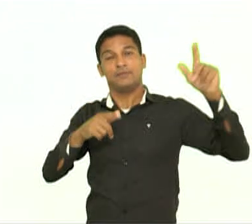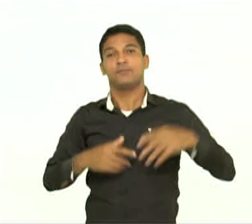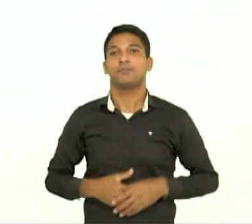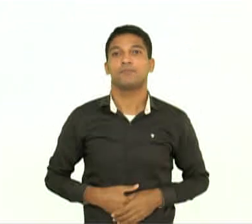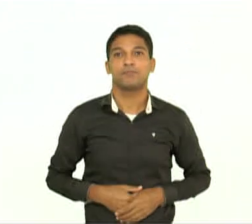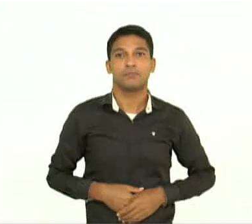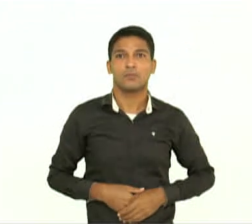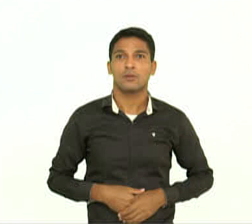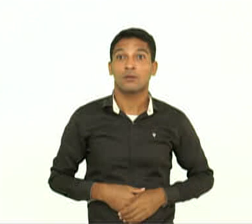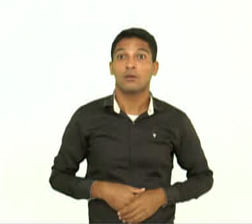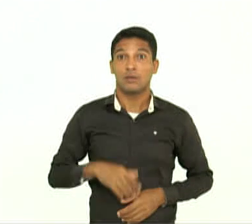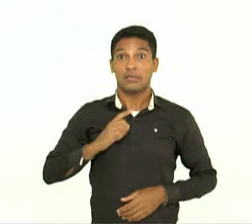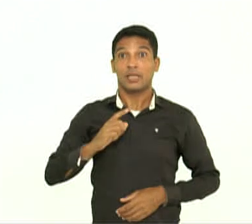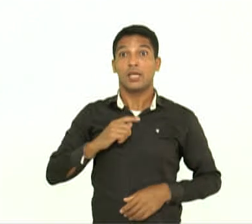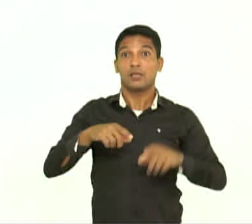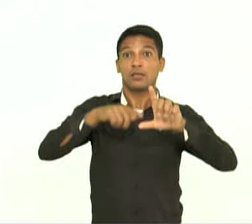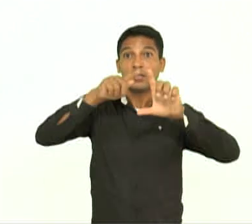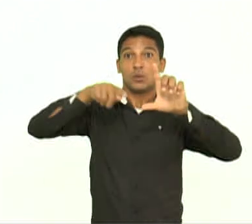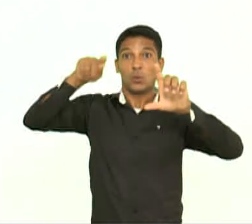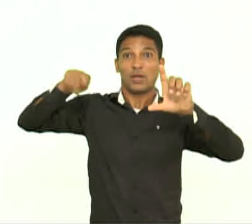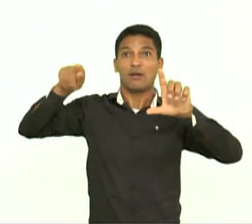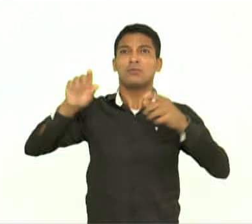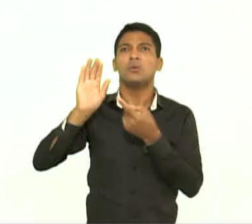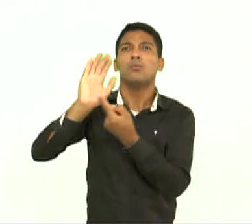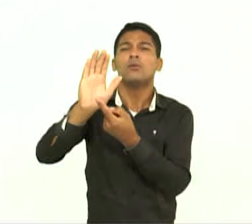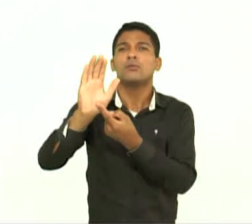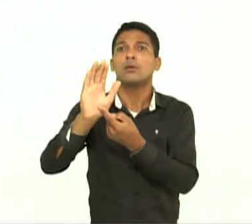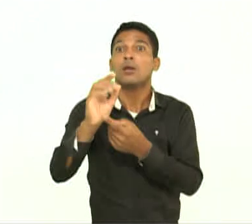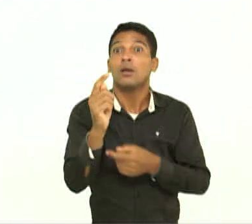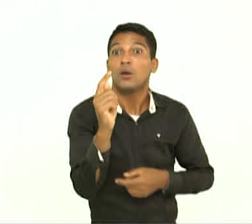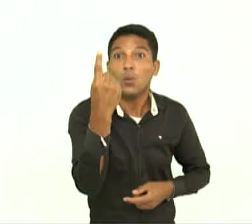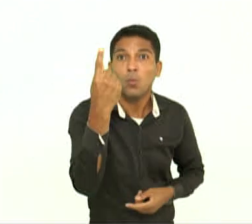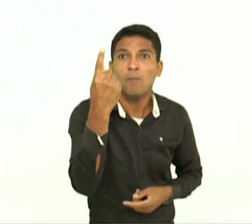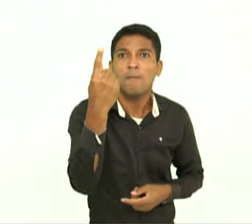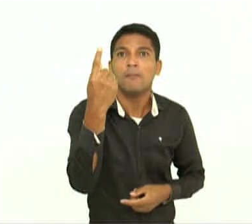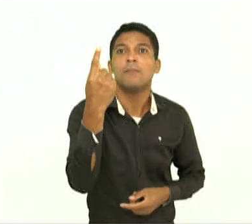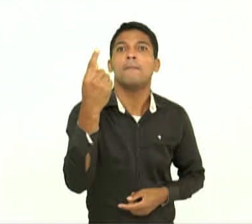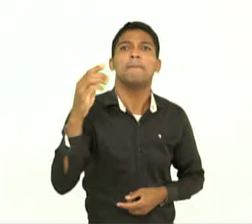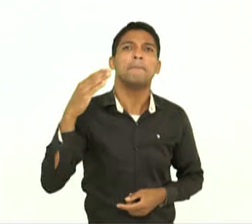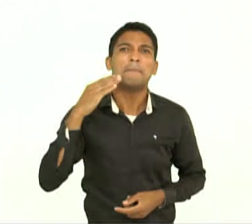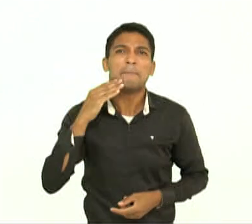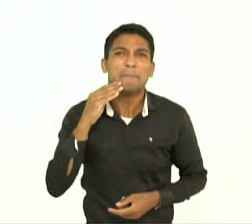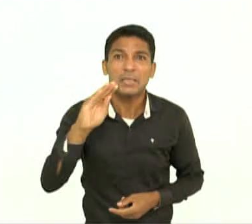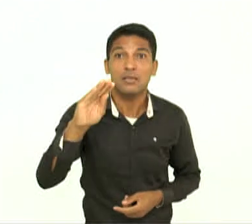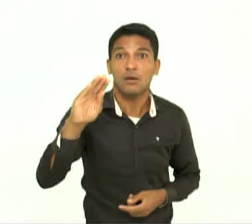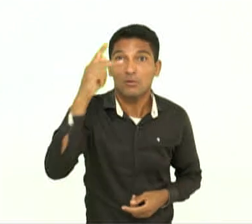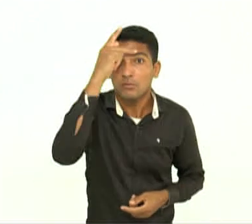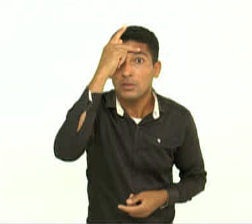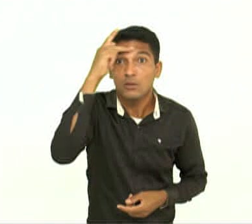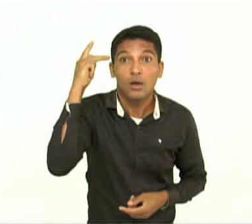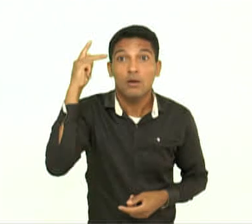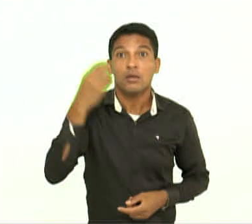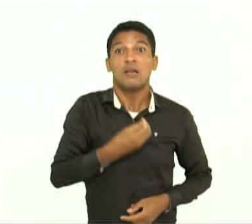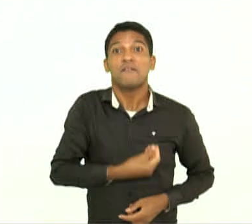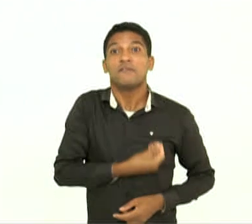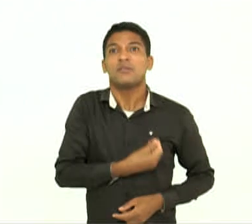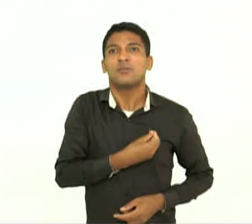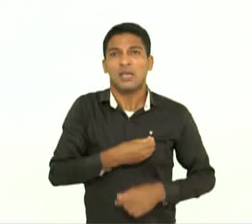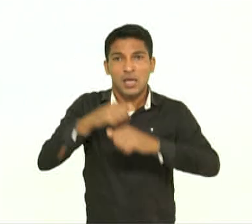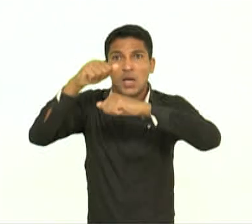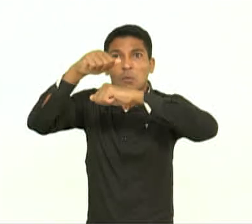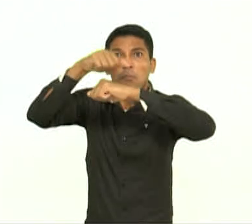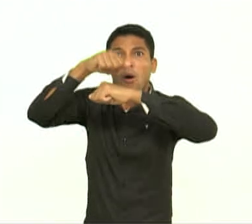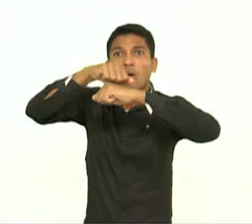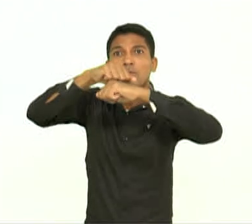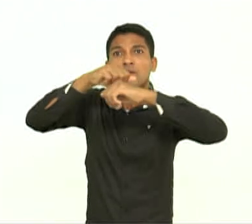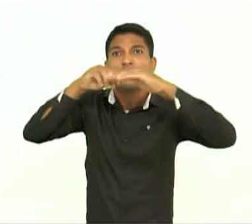1 bilhão de pessoas vivendo abaixo da linha da pobreza, ou seja, vivendo